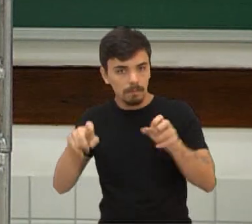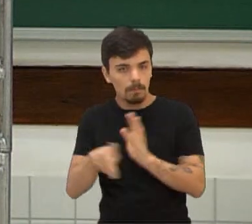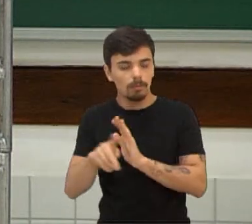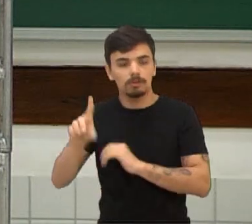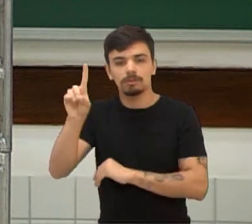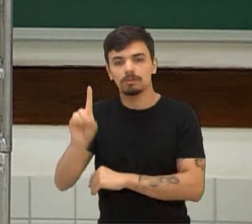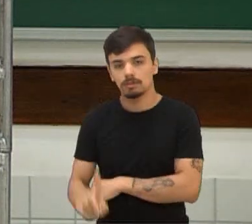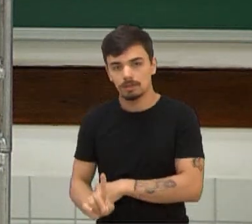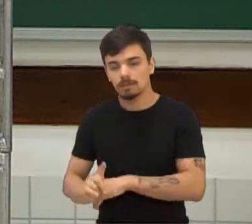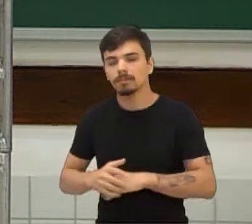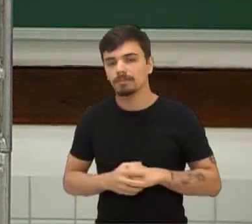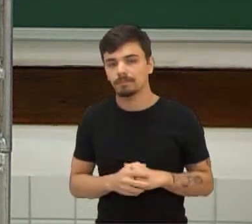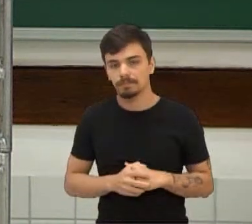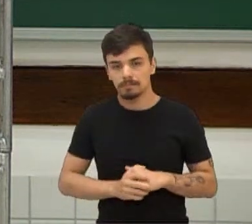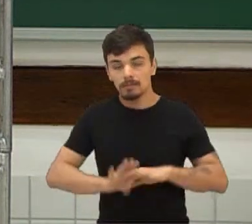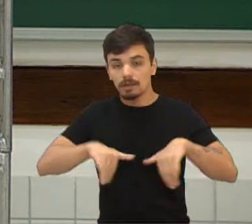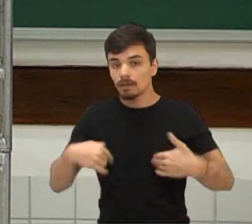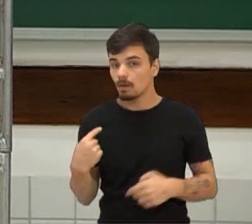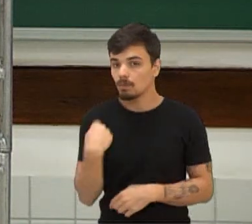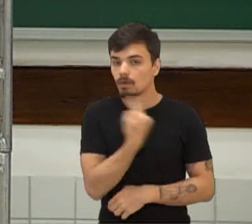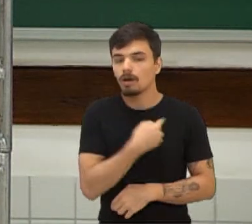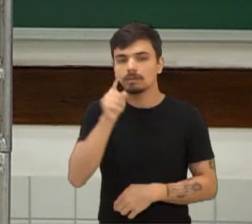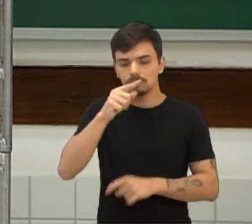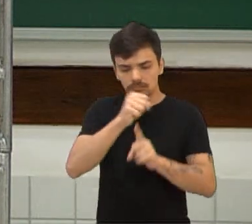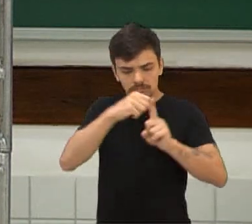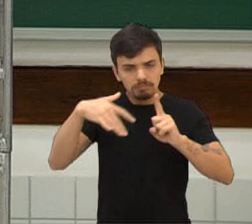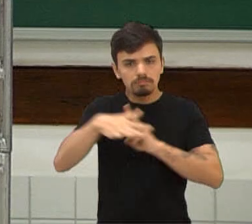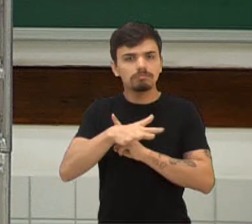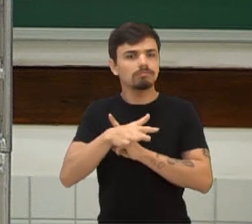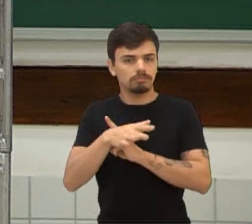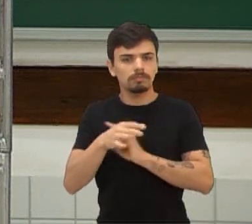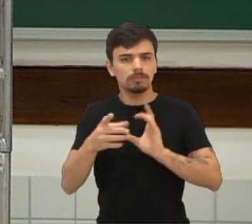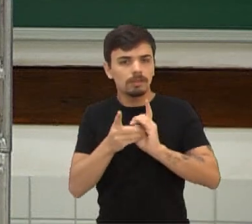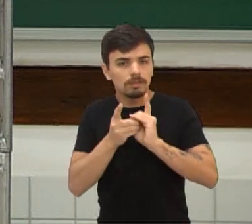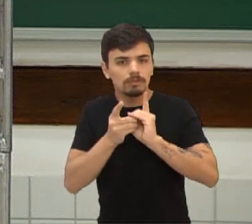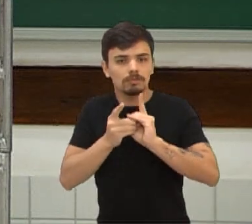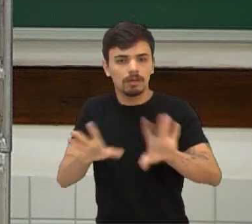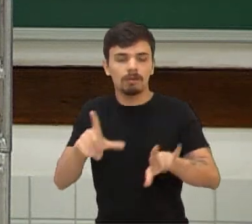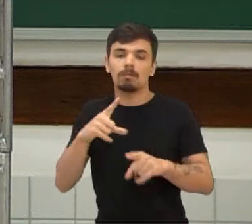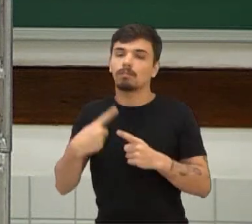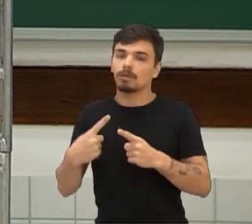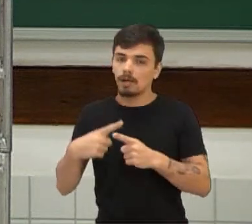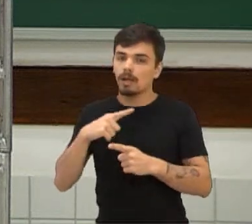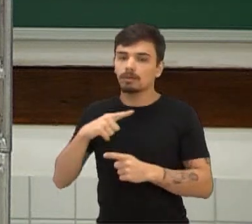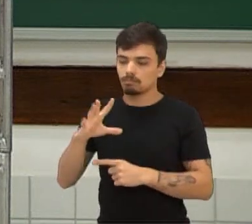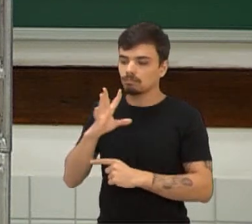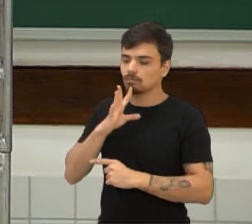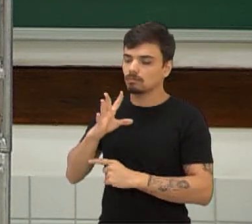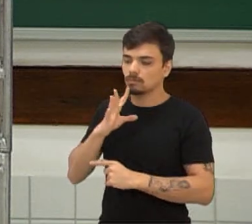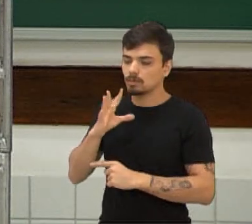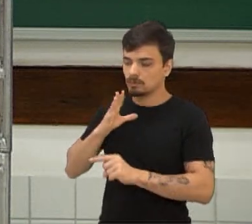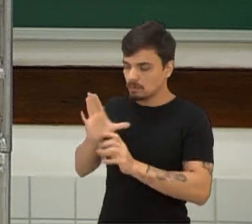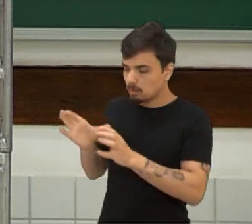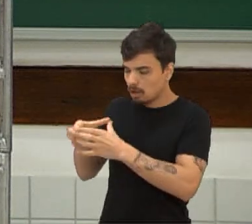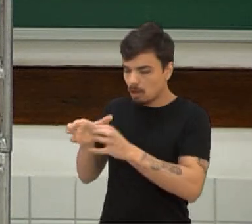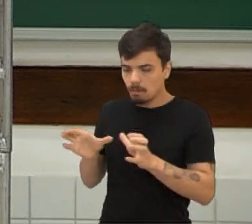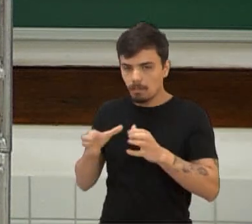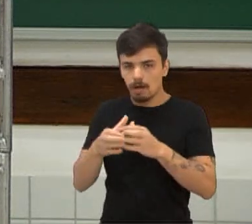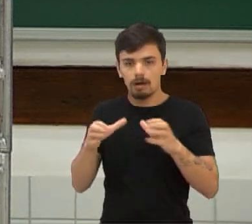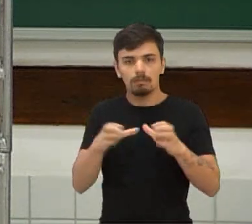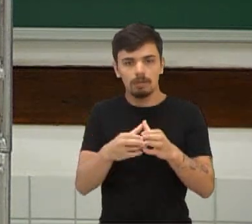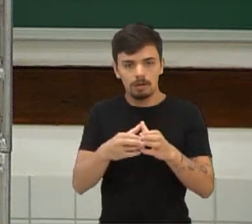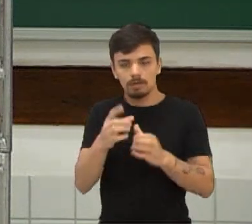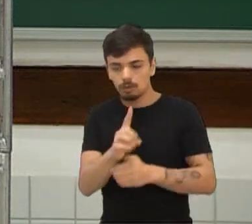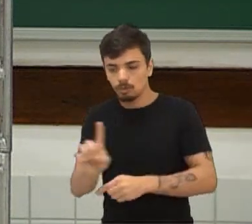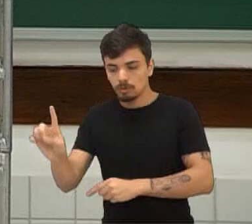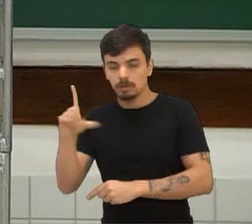direito. Então, nós somos uma sociedade democrática porque existe o reconhecimento coletivo de que o indivíduo tenha o seu